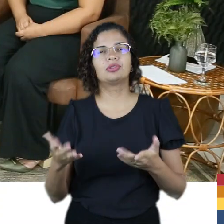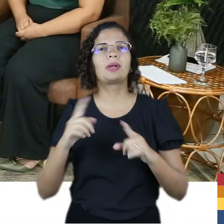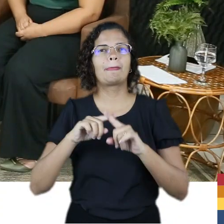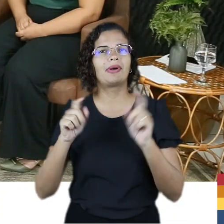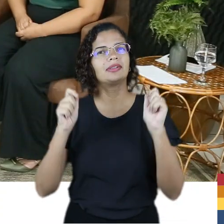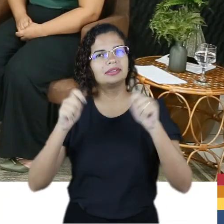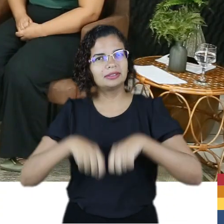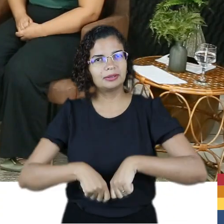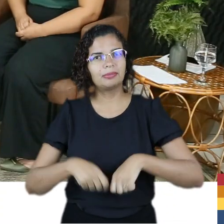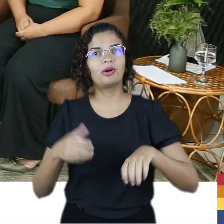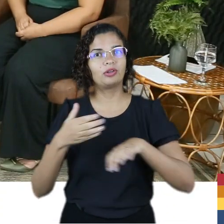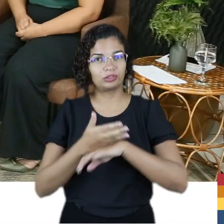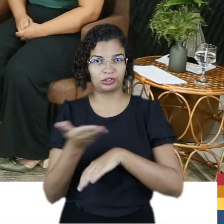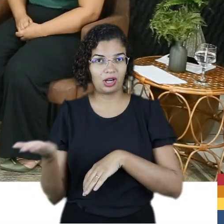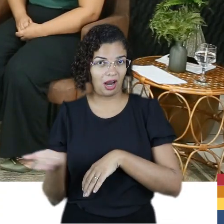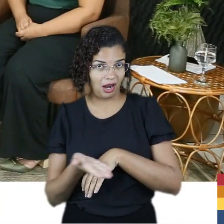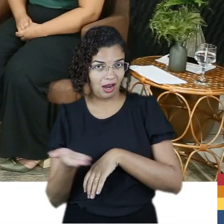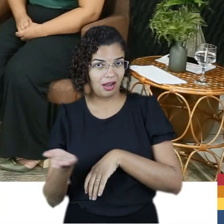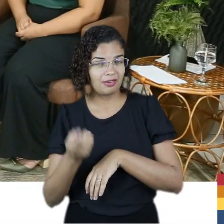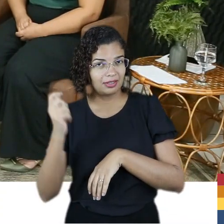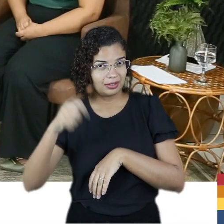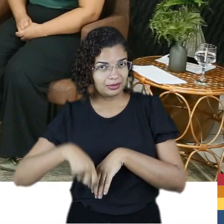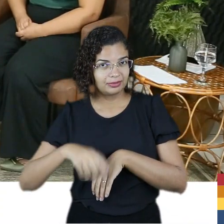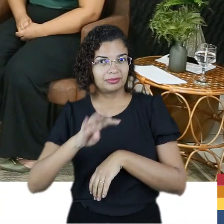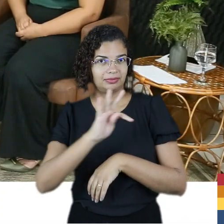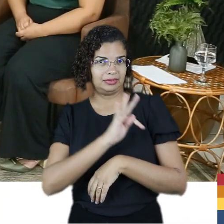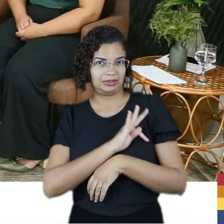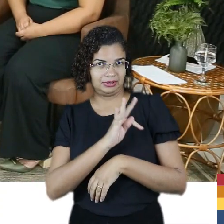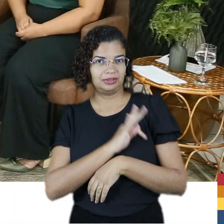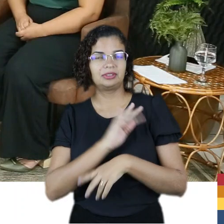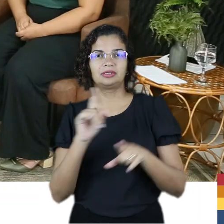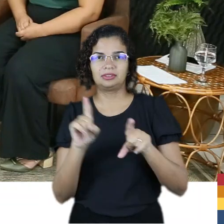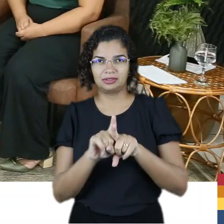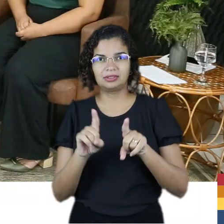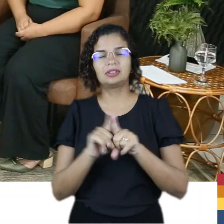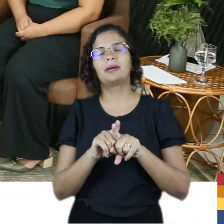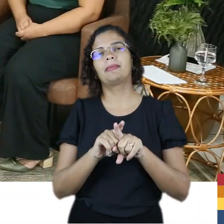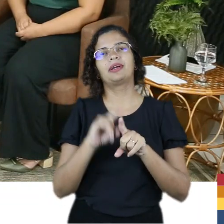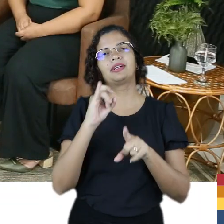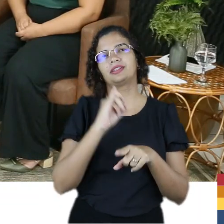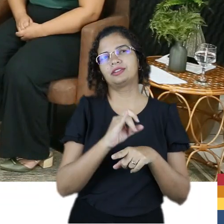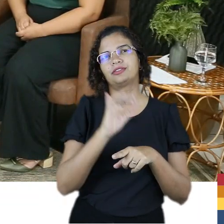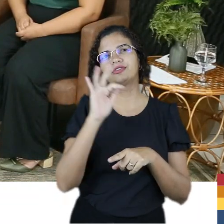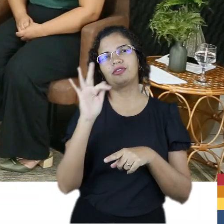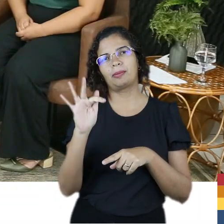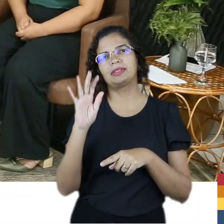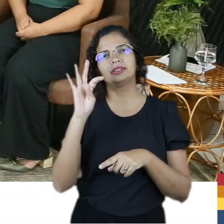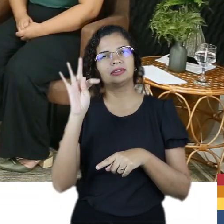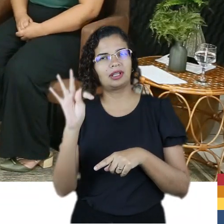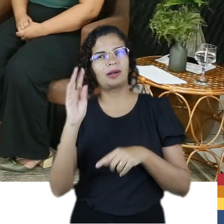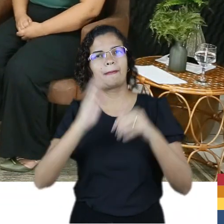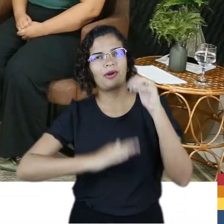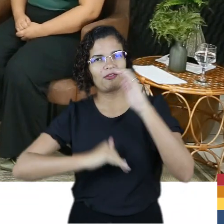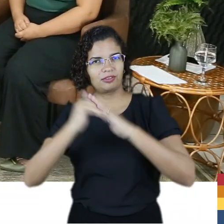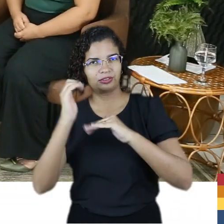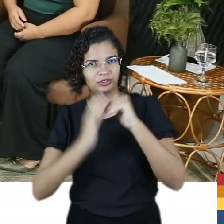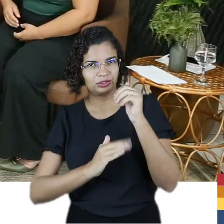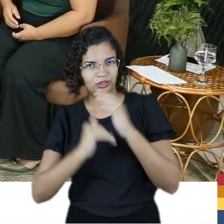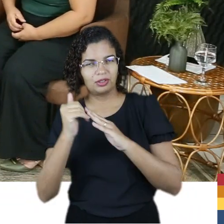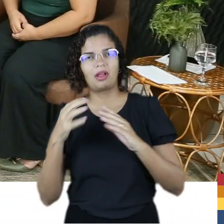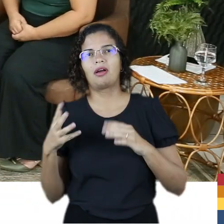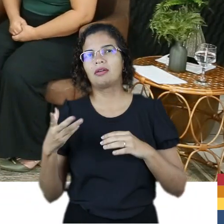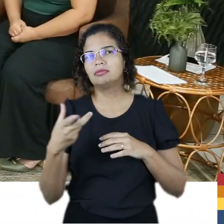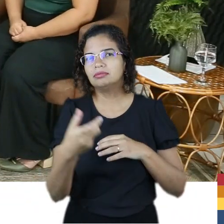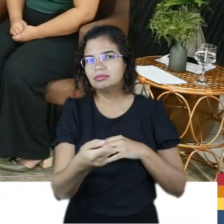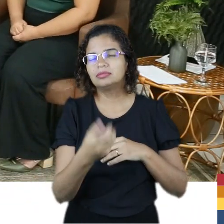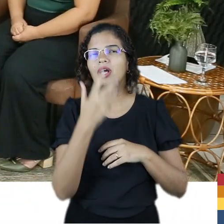de técnica a oferta do itinerário de formação técnico profissional de modo qualificado então eu acho que isso é uma grande conquista